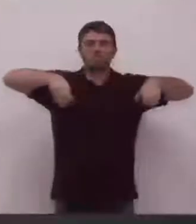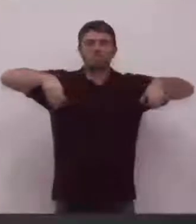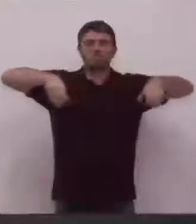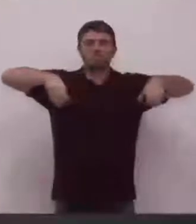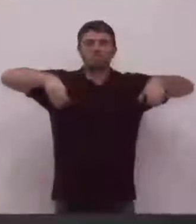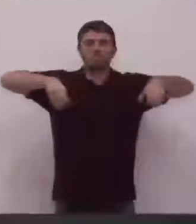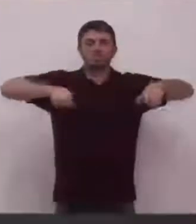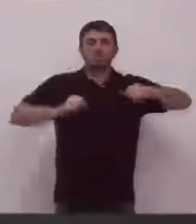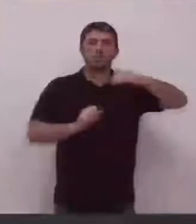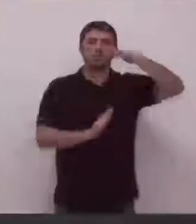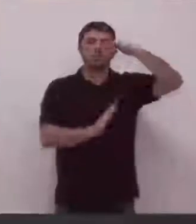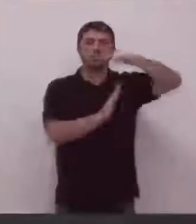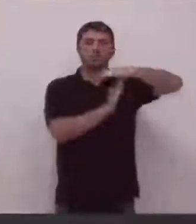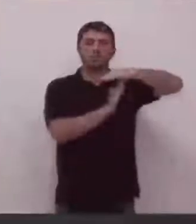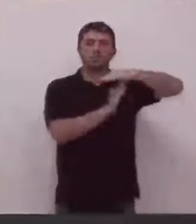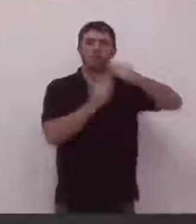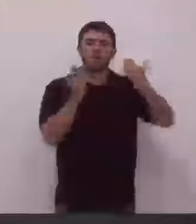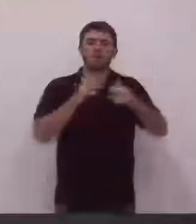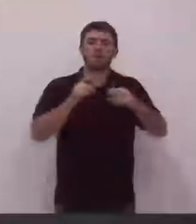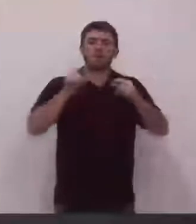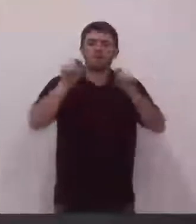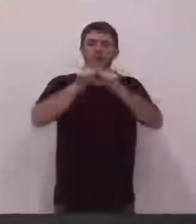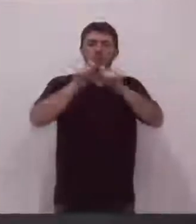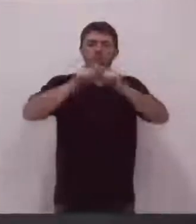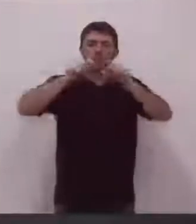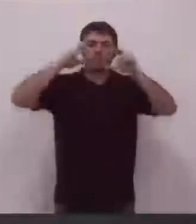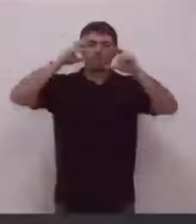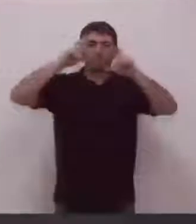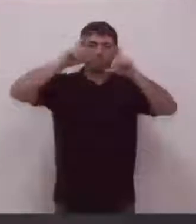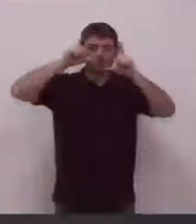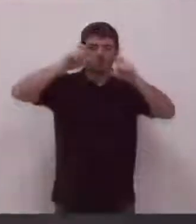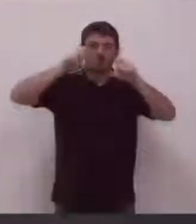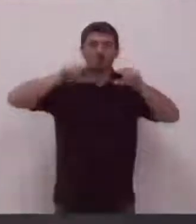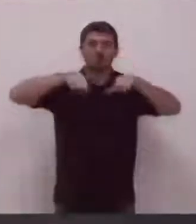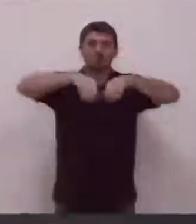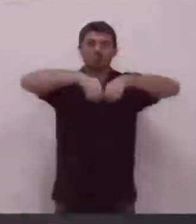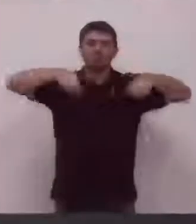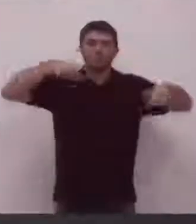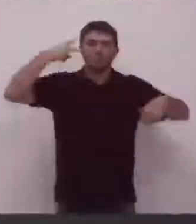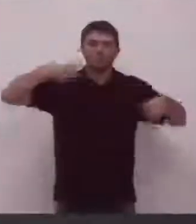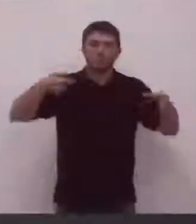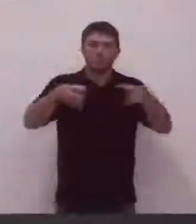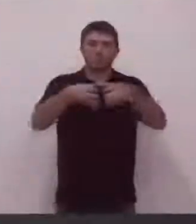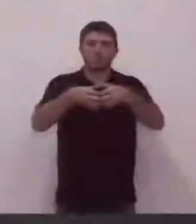Será suspendida, vamos ter o maior prazer em fazer a foto, com certeza.